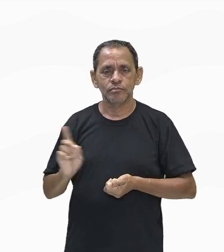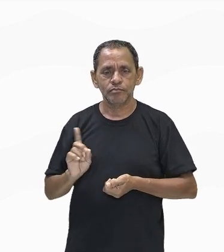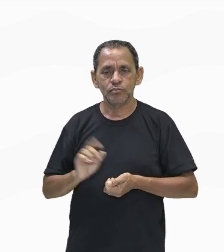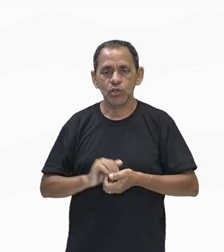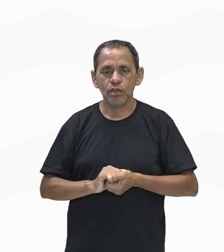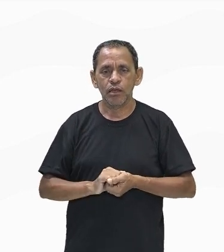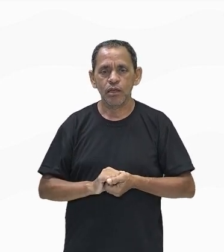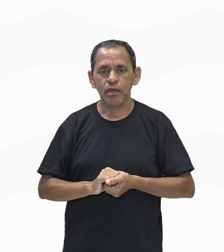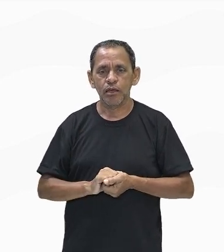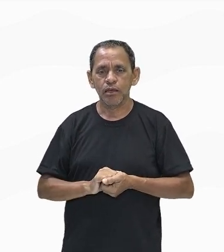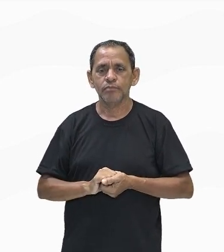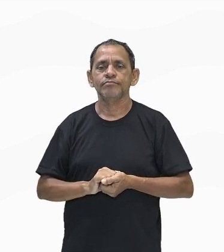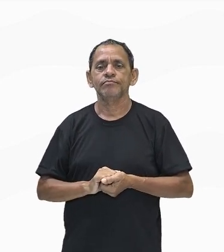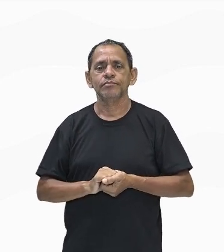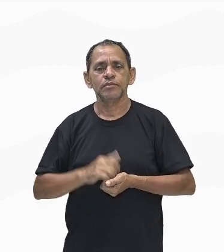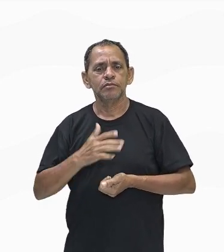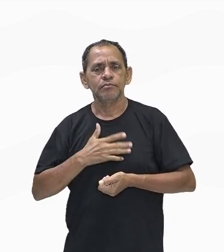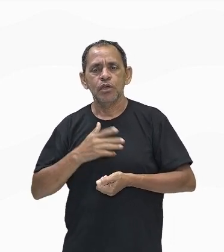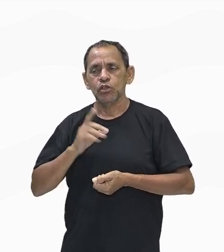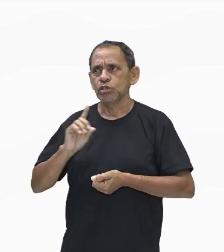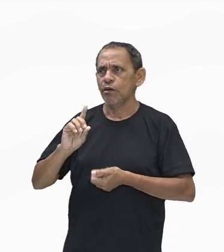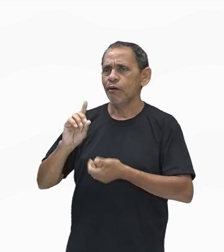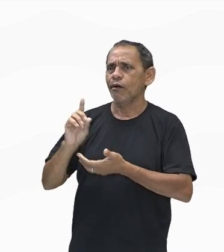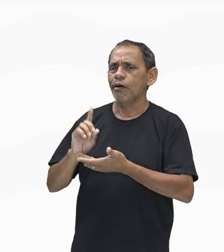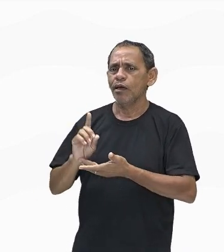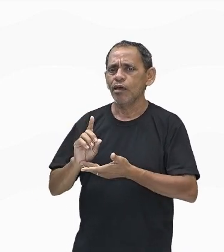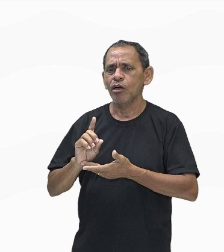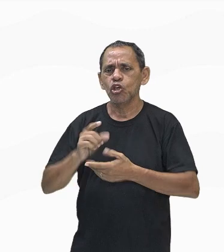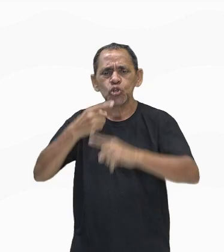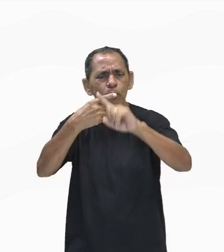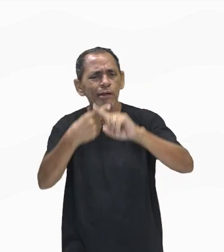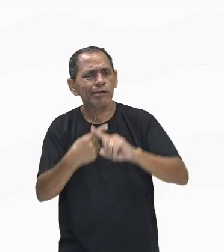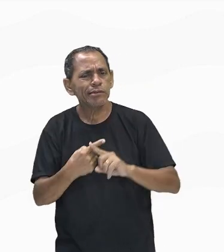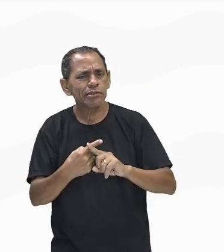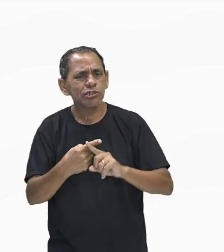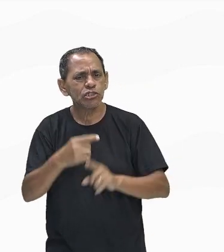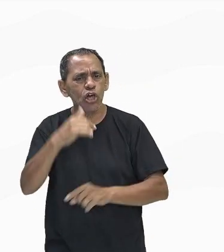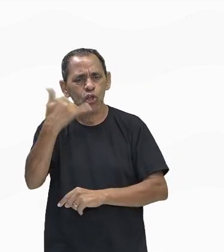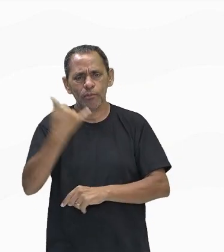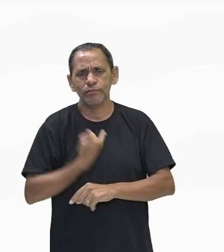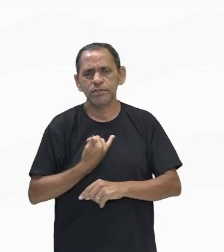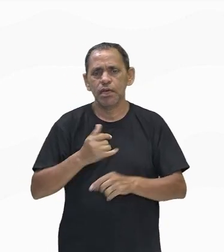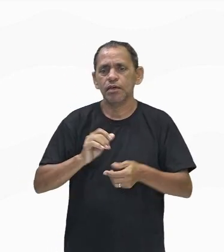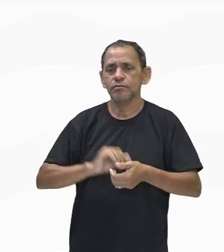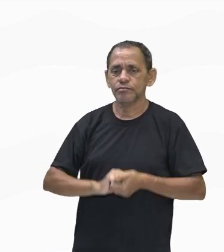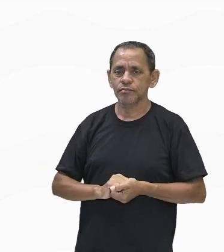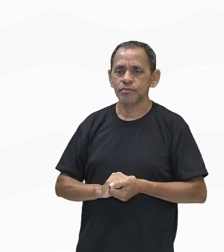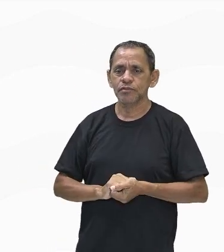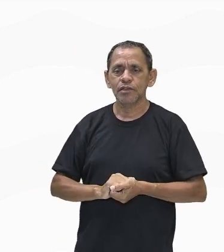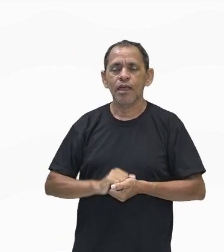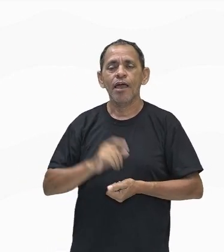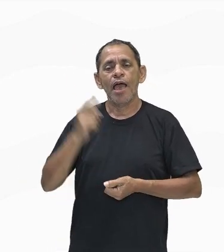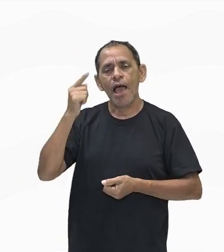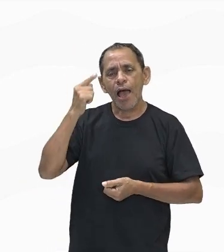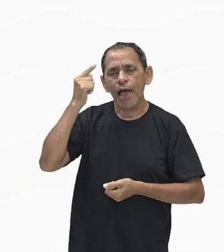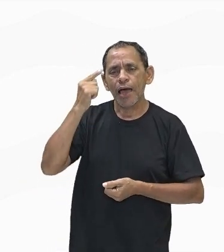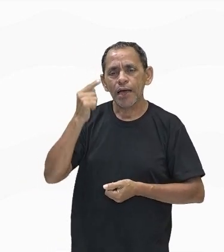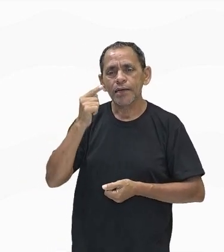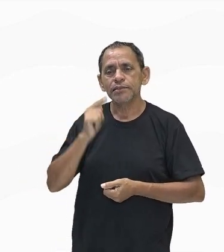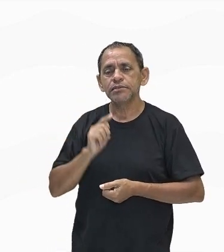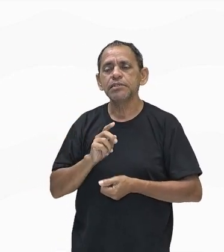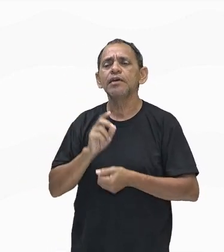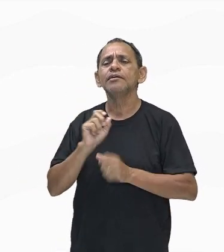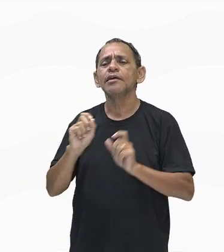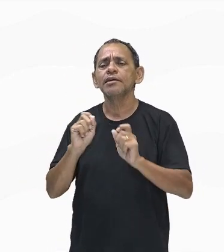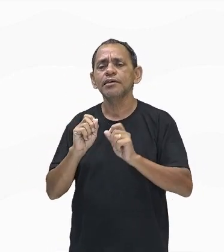que competição é essa que não me avisaram, né? E aí o outro personagem diz: a ideia é ser melhor que os